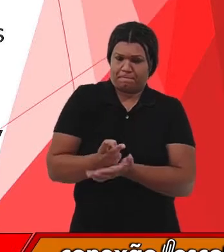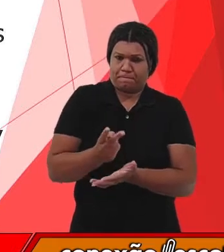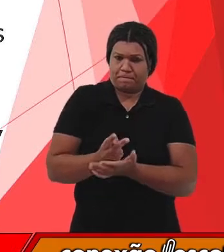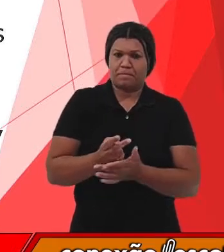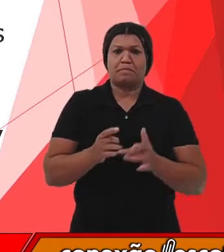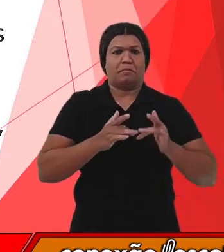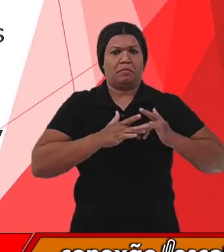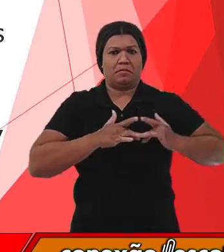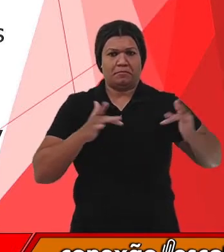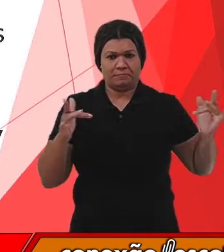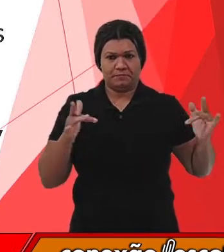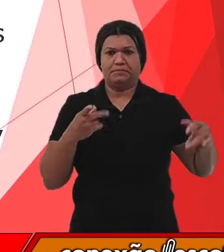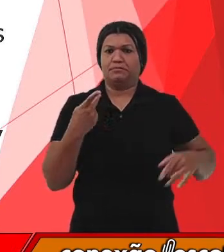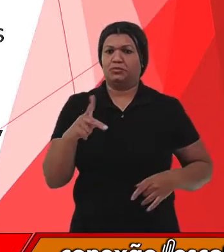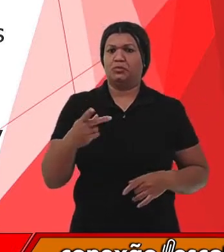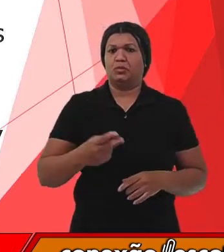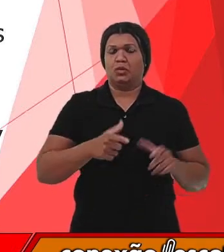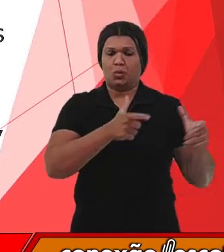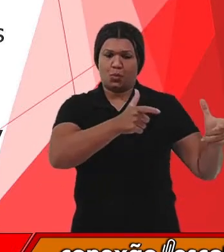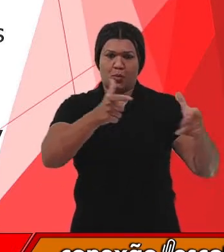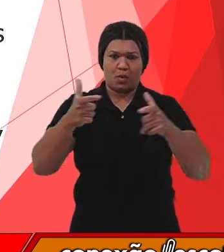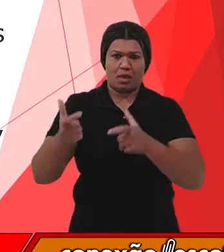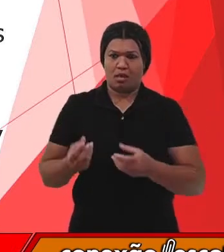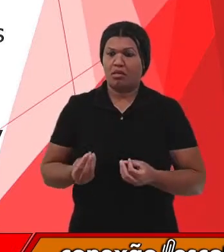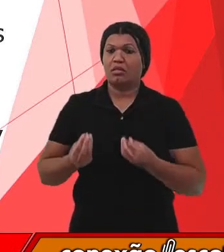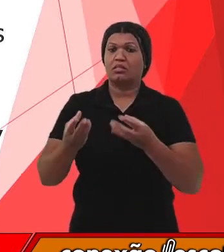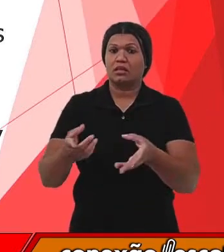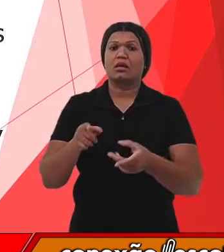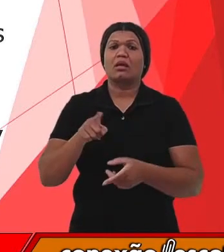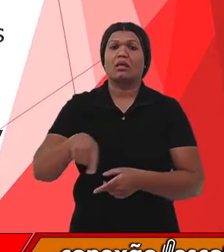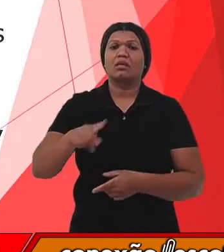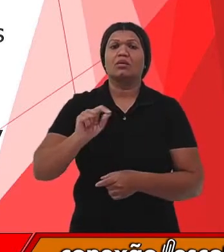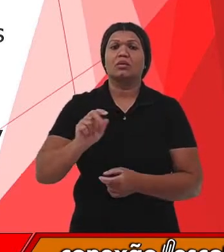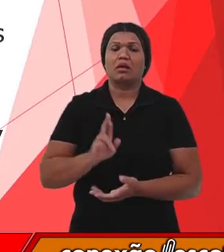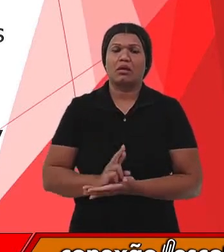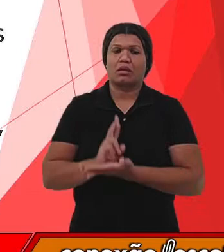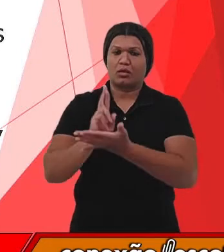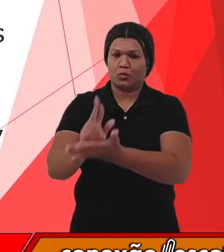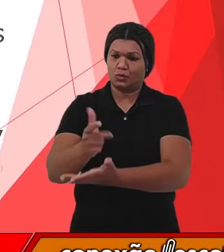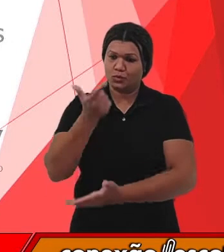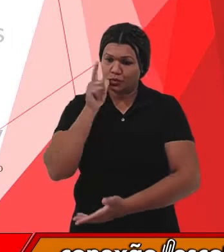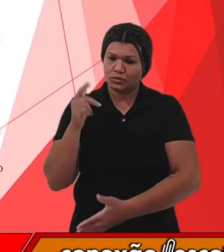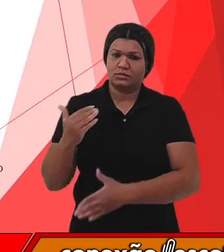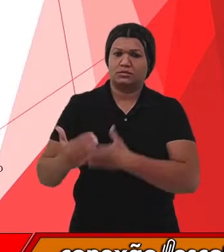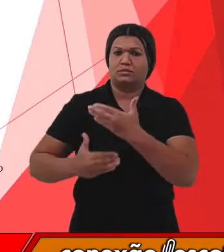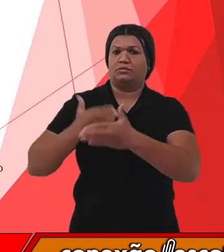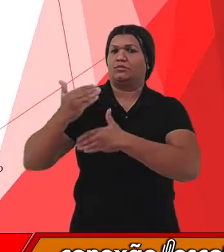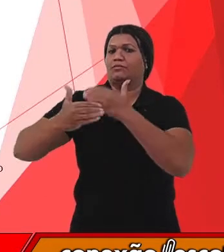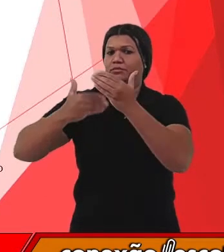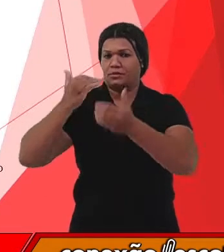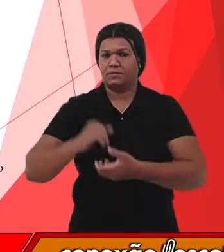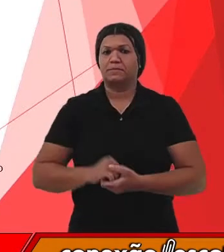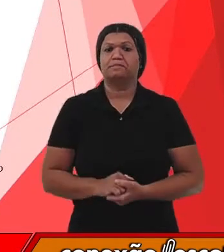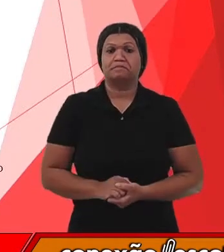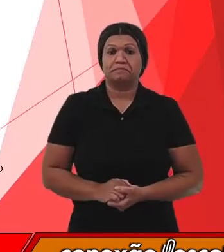no seu habitat, proporcionando-lhes ali recursos para seu desenvolvimento e progresso.